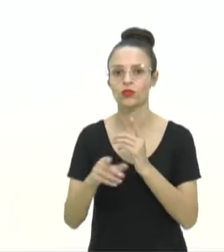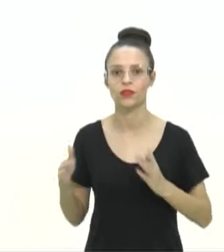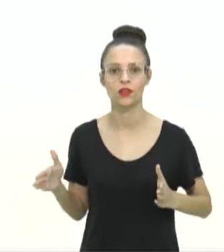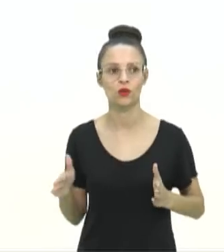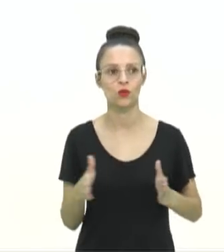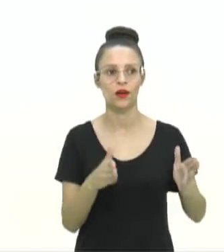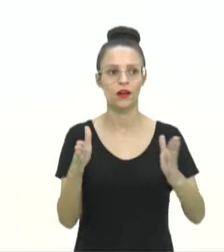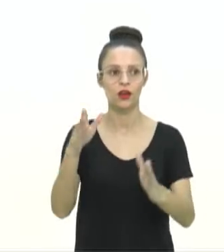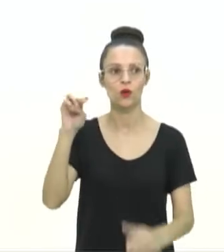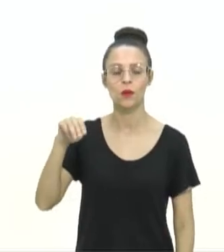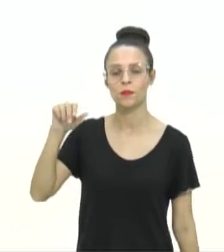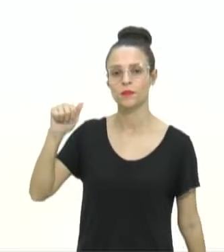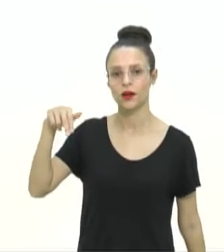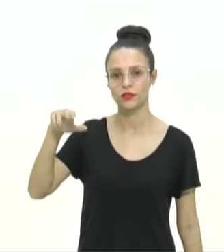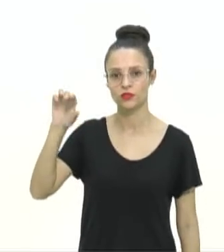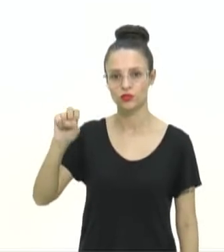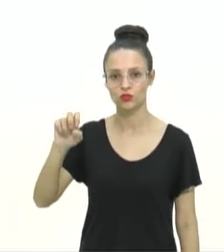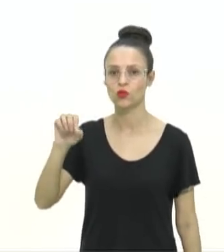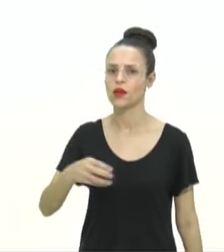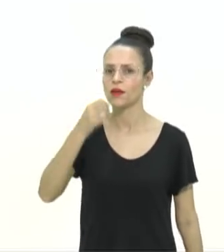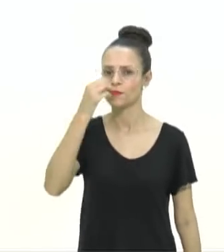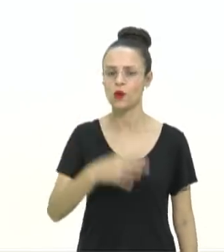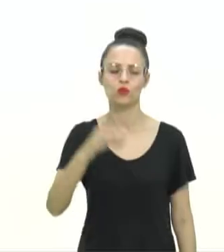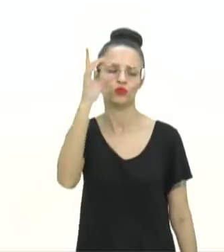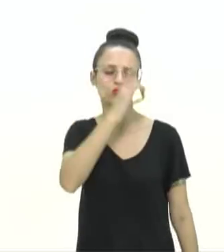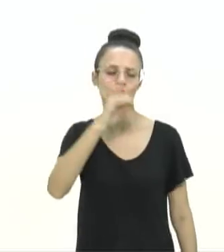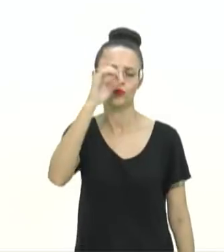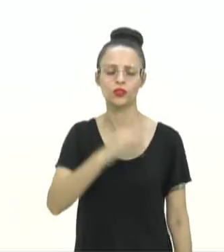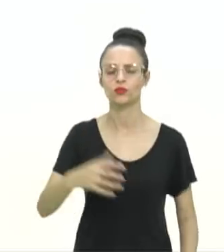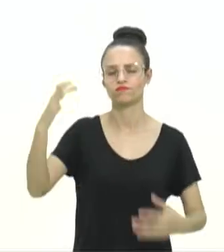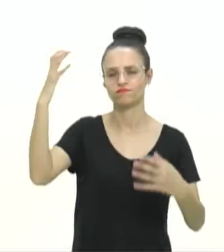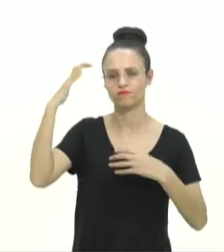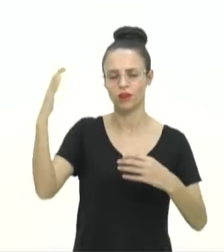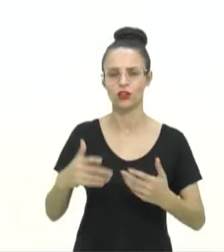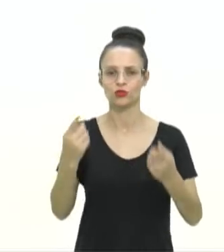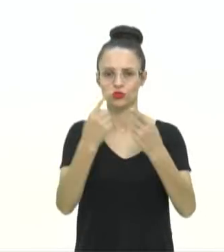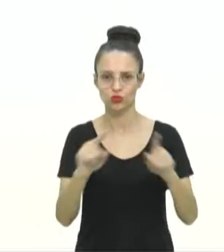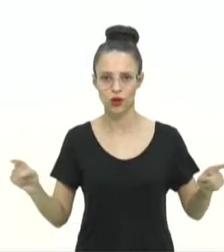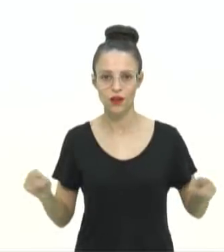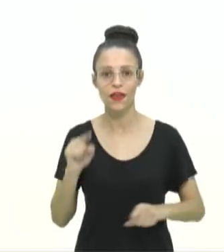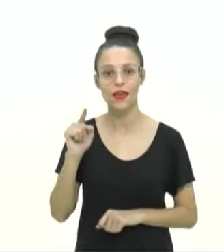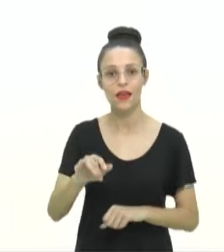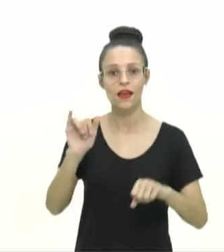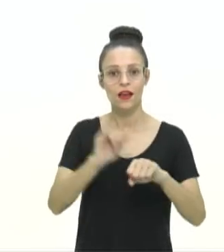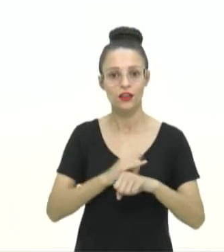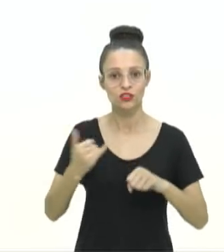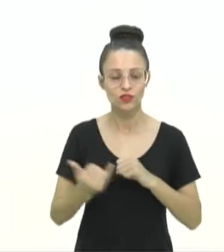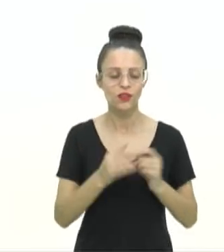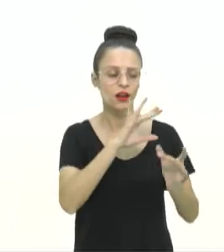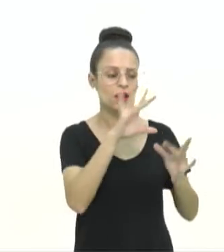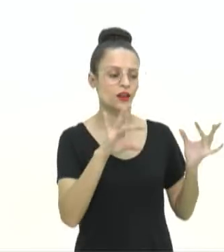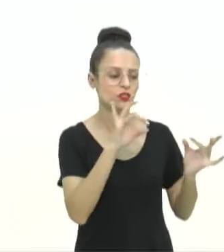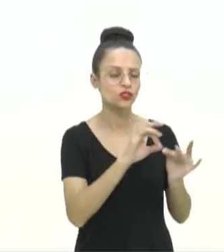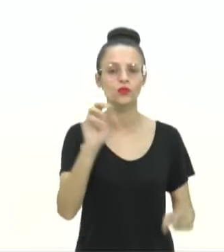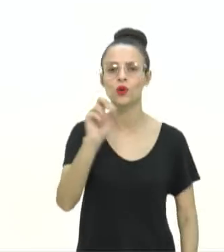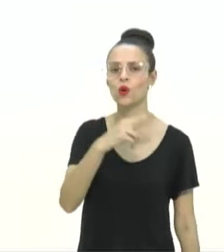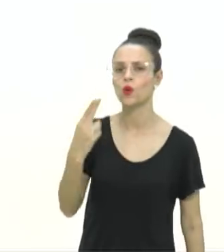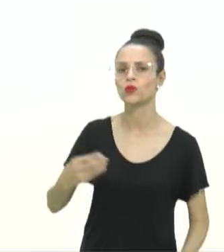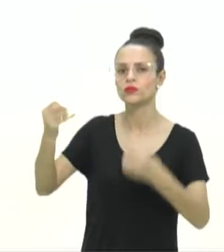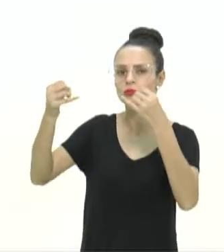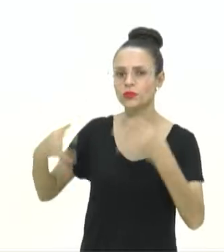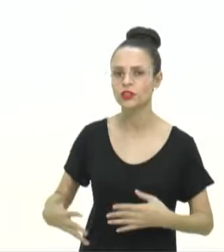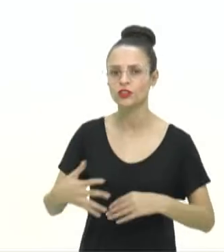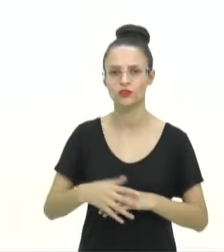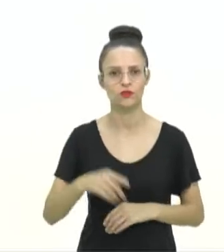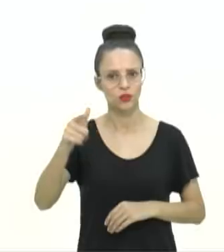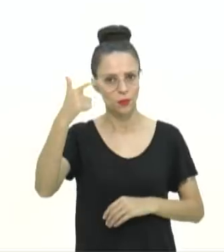do Manso, que serve para um bom domingo de banho e churrasco. Trata-se de uma adjetiva restritiva ou explicativa? Você